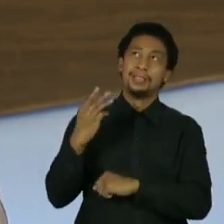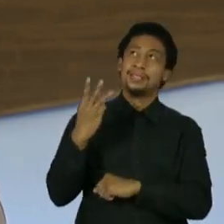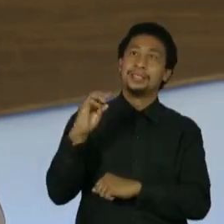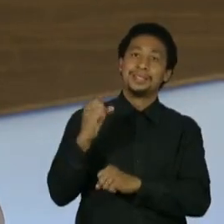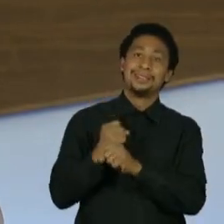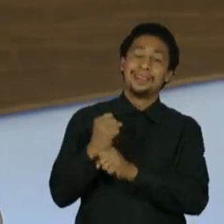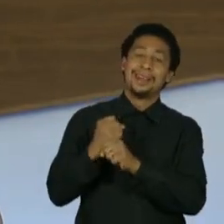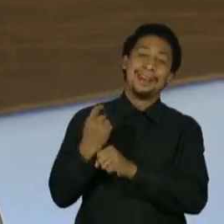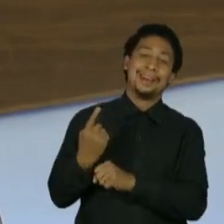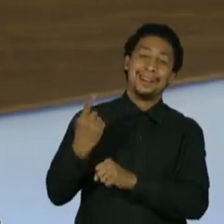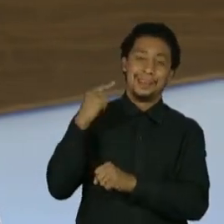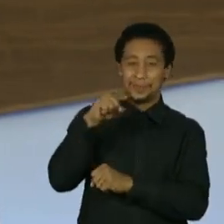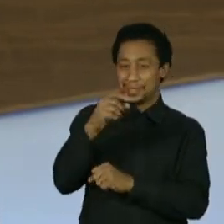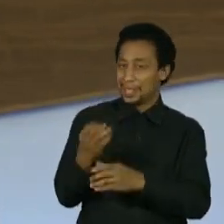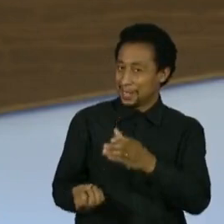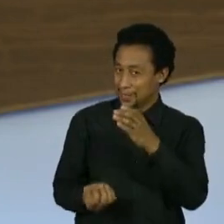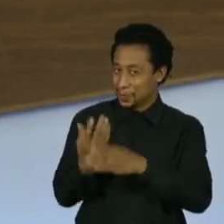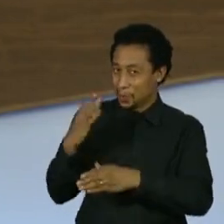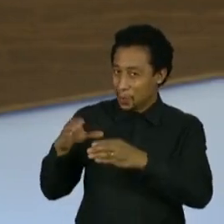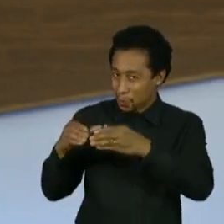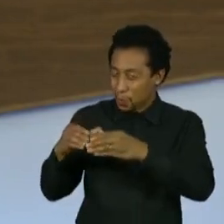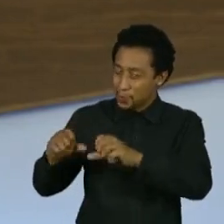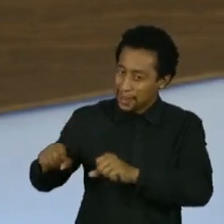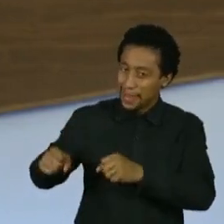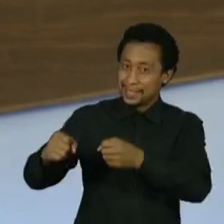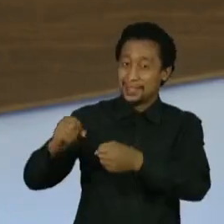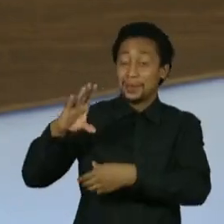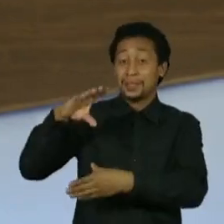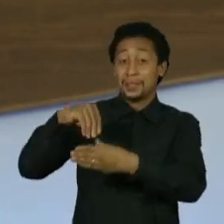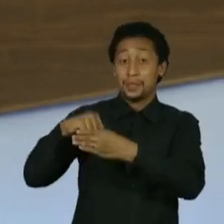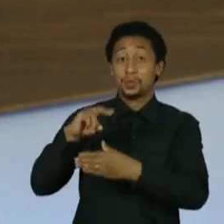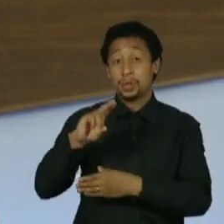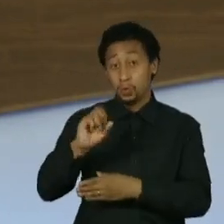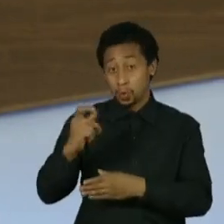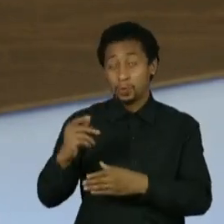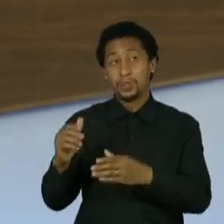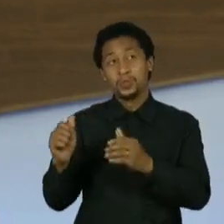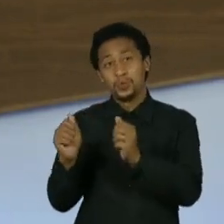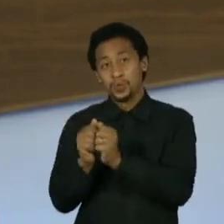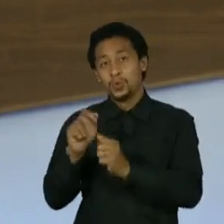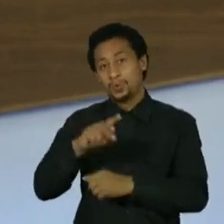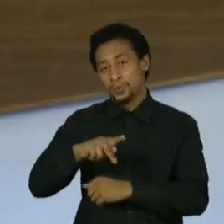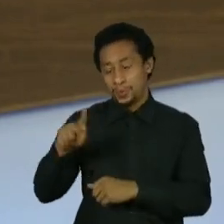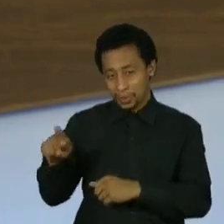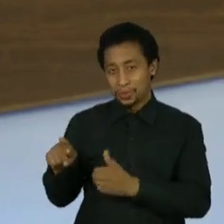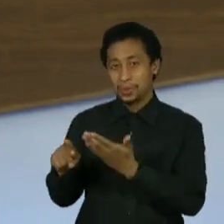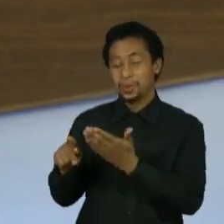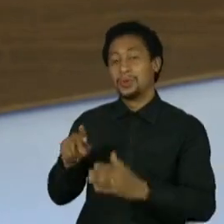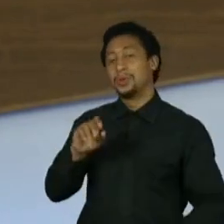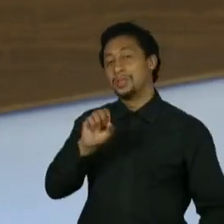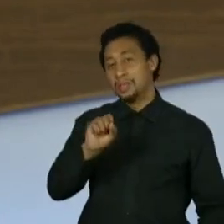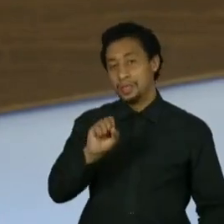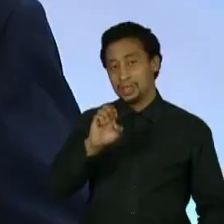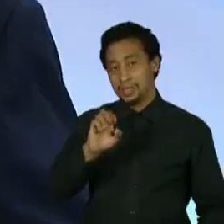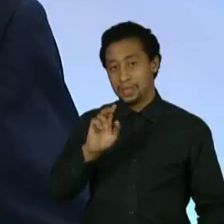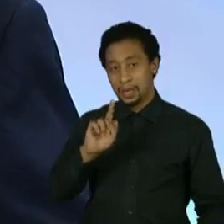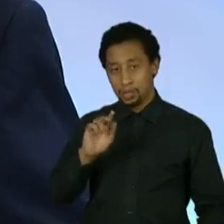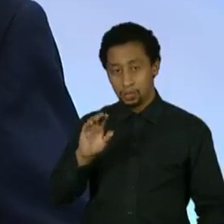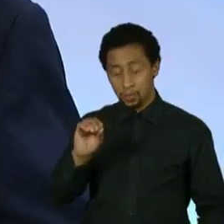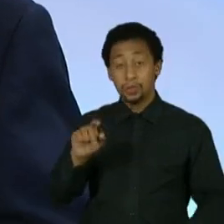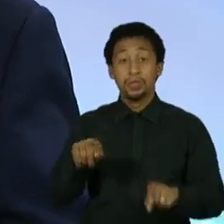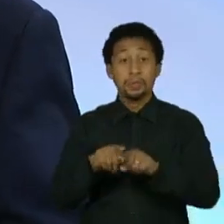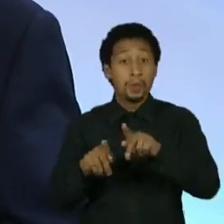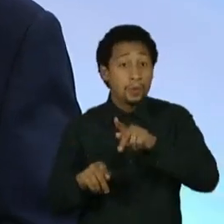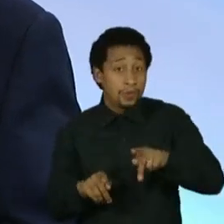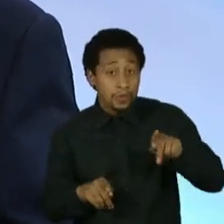da USP, né, entre tantas coisas que o senhor fez na carreira, junto com o professor Sérgio Adorno e a professora Nancy Cardia, era uma fase de